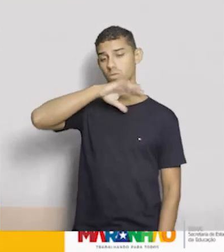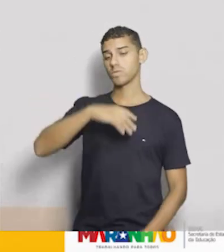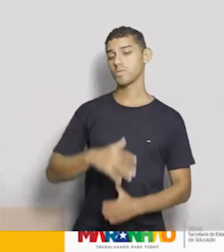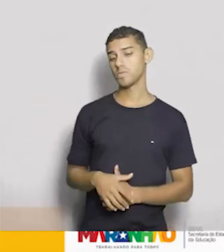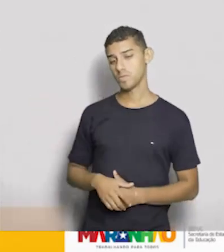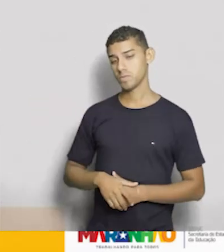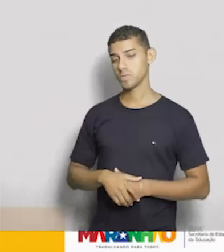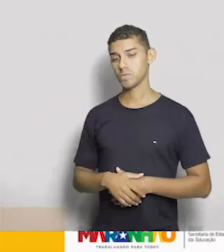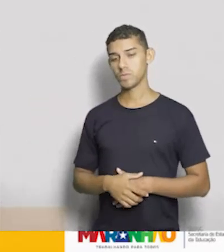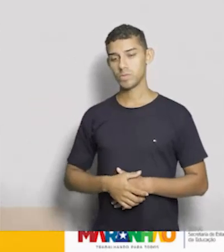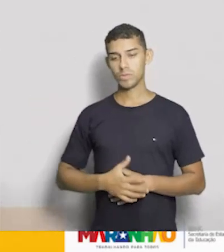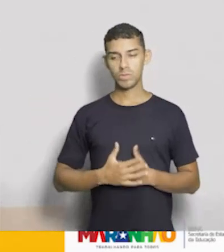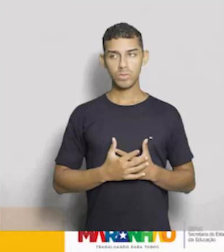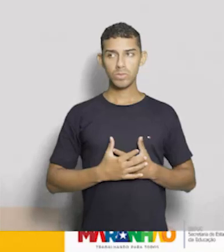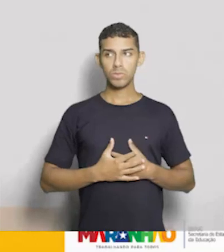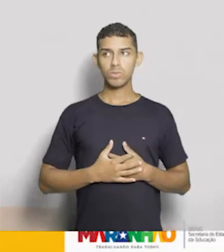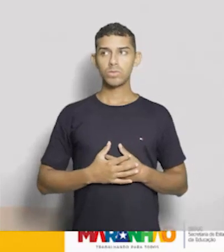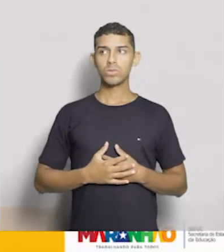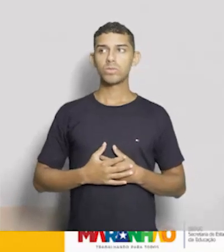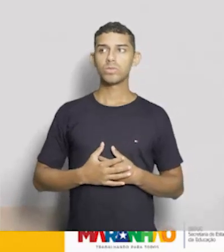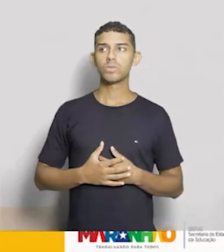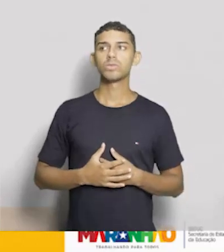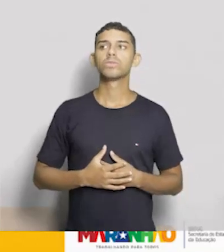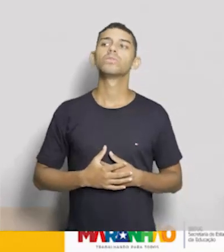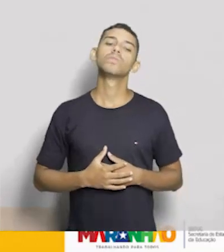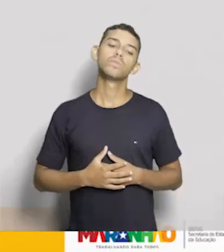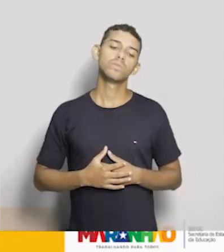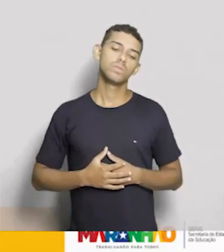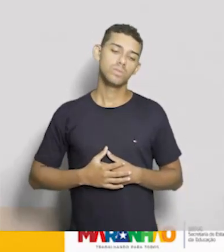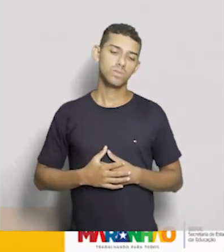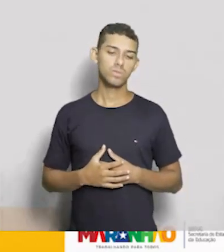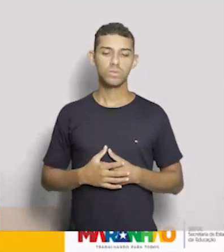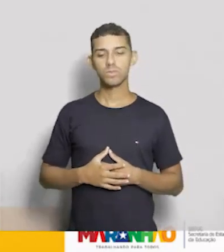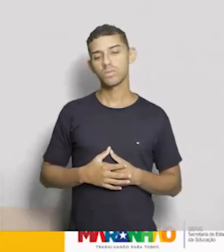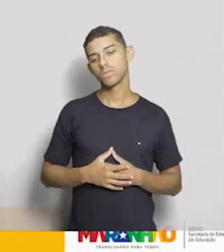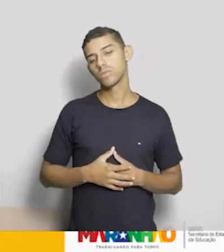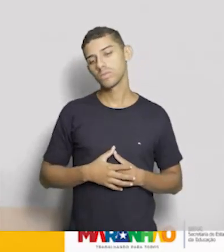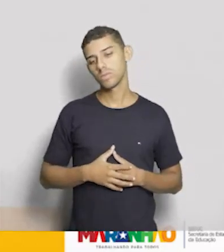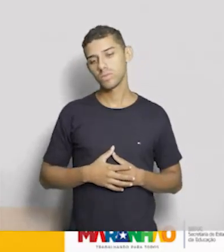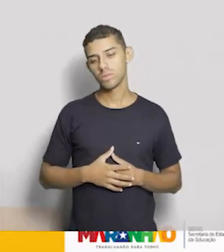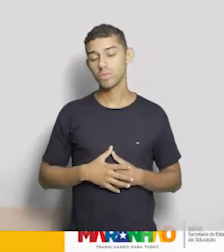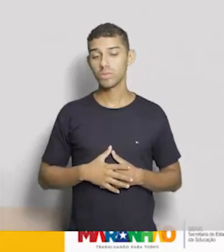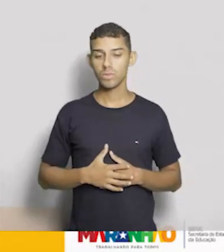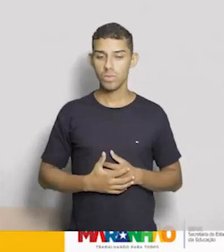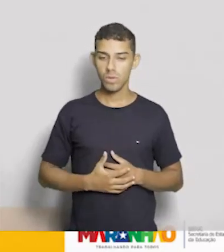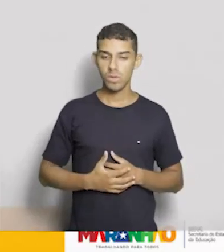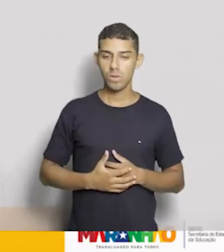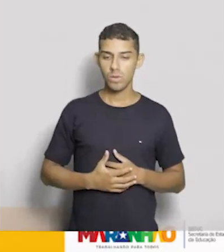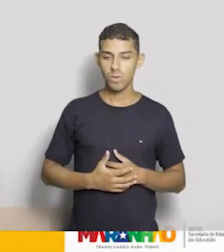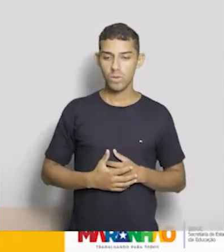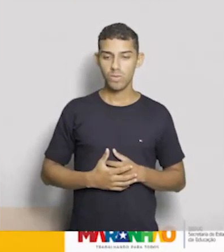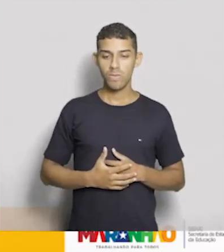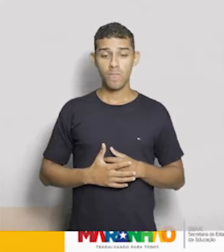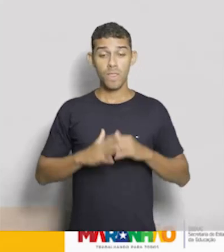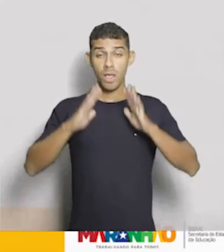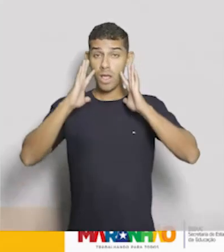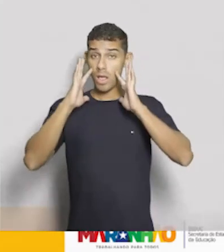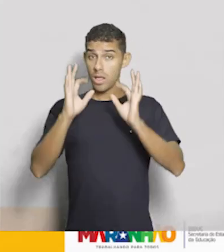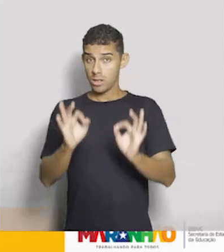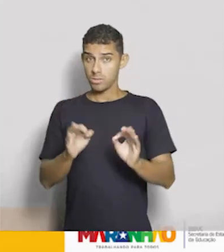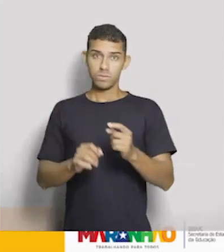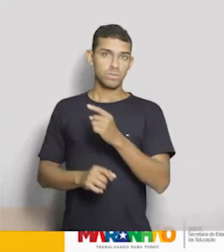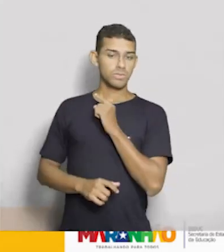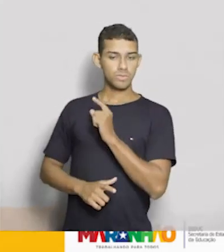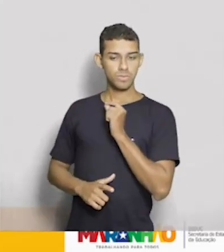to make people to feel insecure or down about themselves. Então, ele está chamando a atenção para o seguinte,